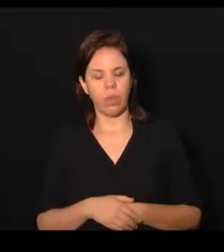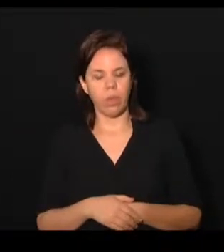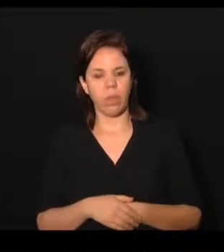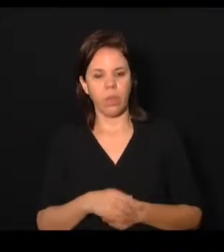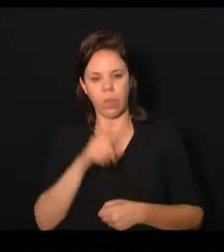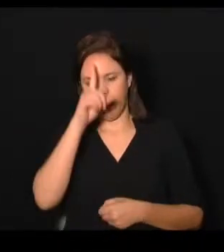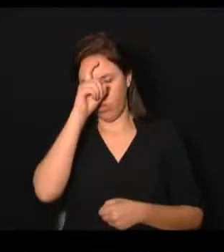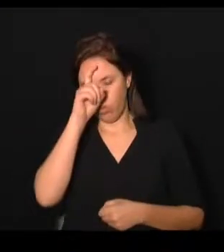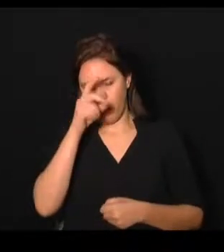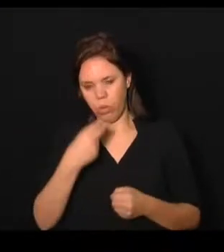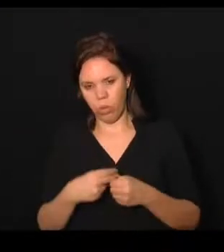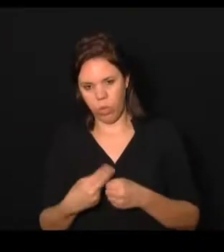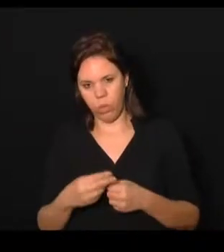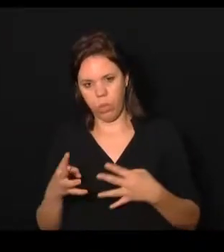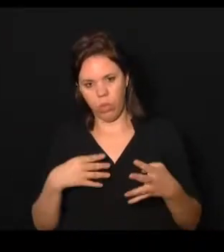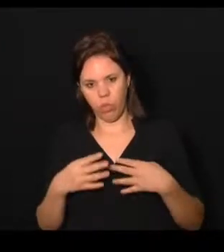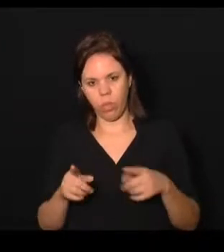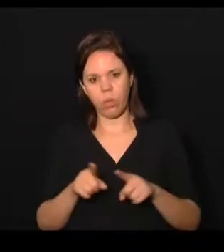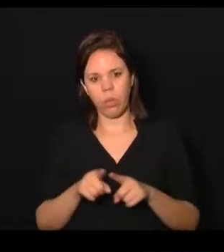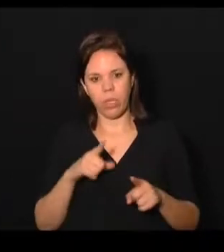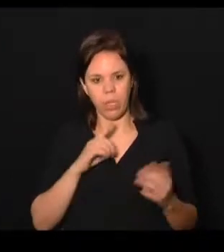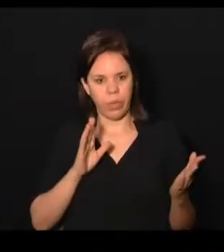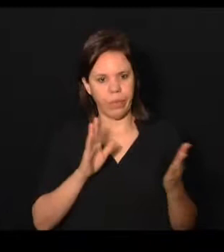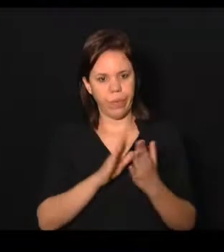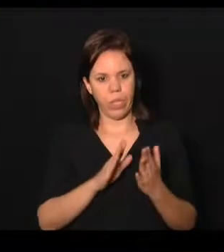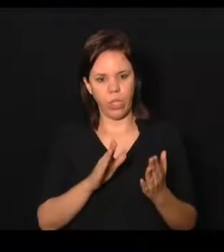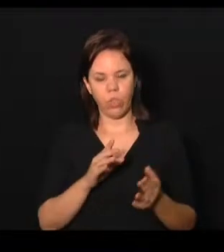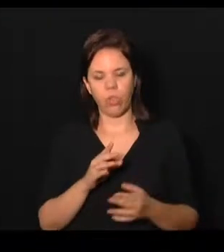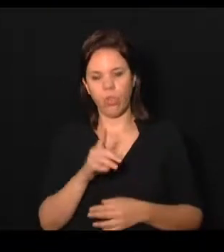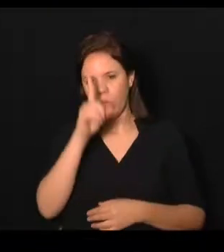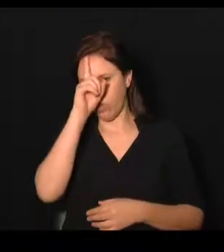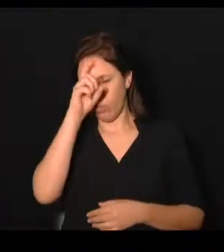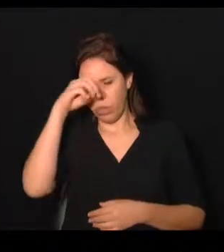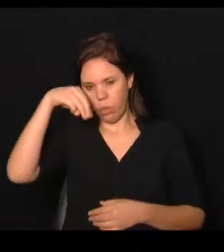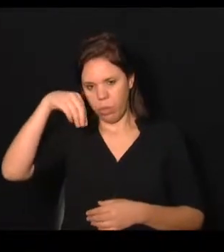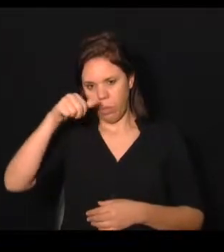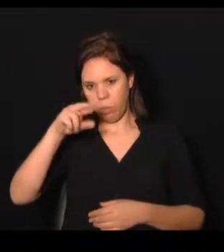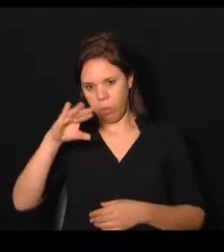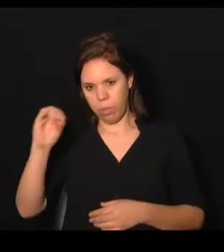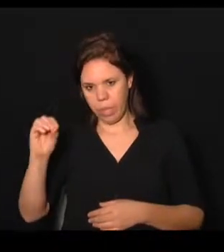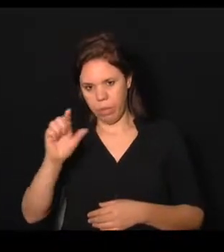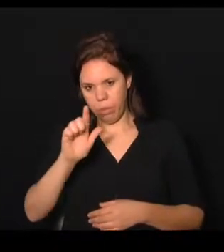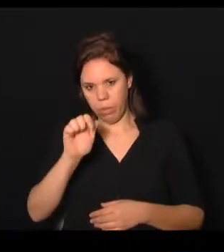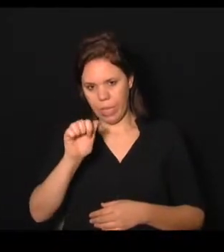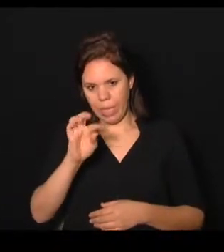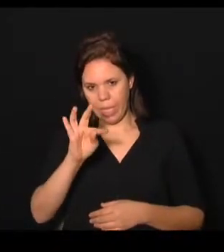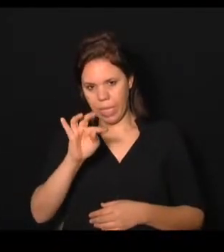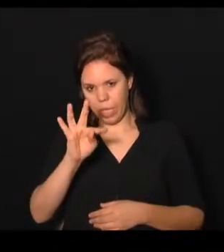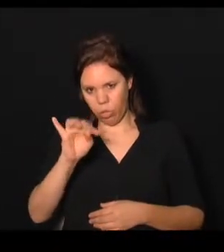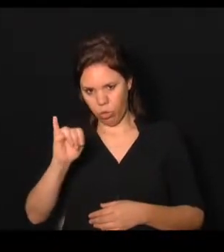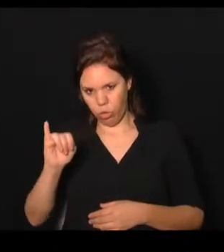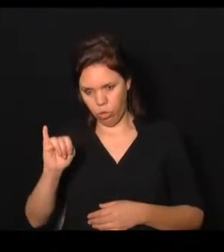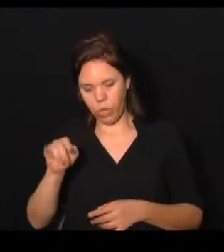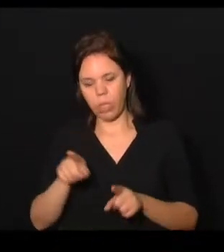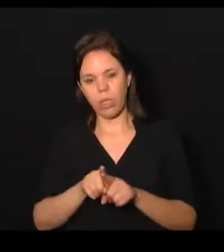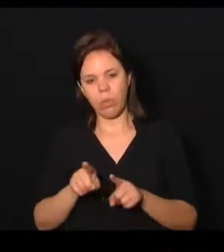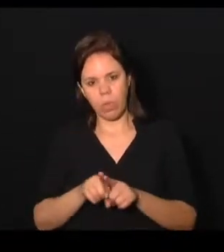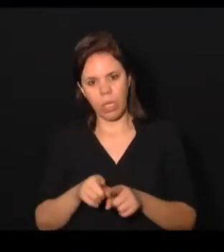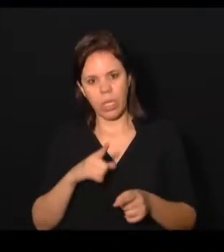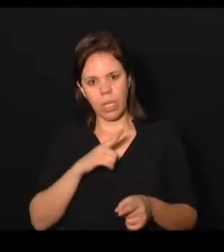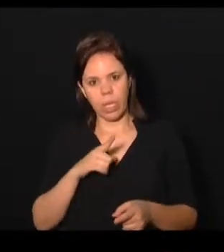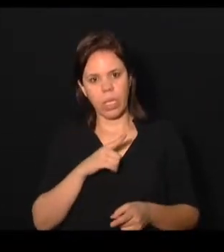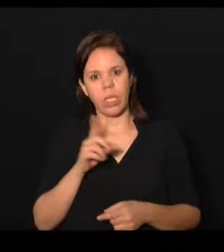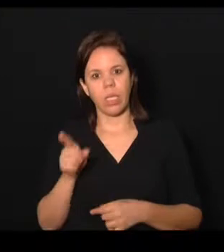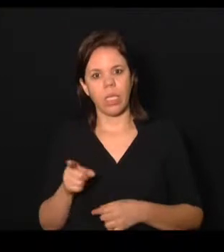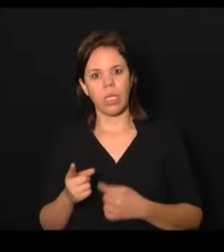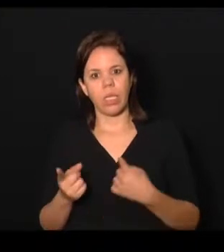Barão Geraldo. Temos na frente do Hospital Mário Gatti, também para o Hemocentro da Unicamp. E no Centro de Hematologia, lá